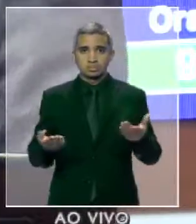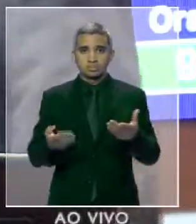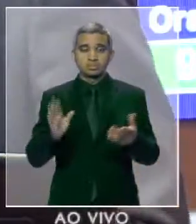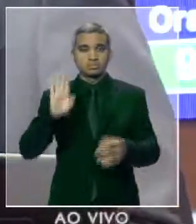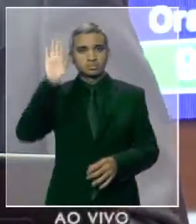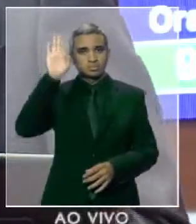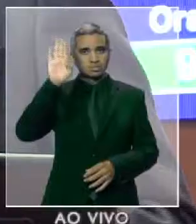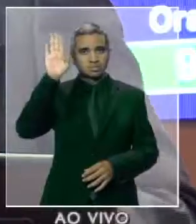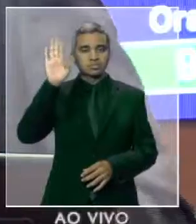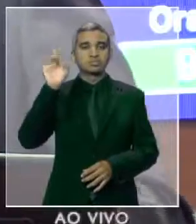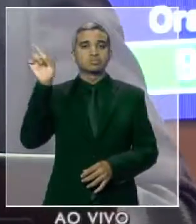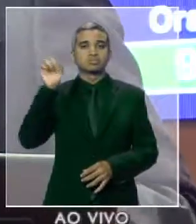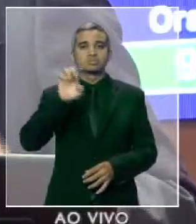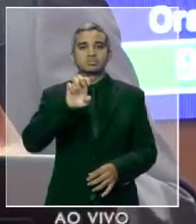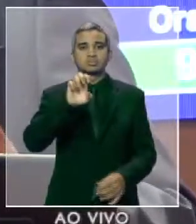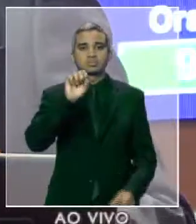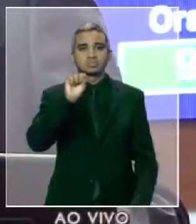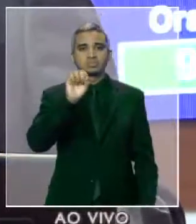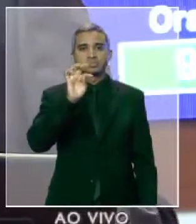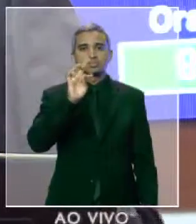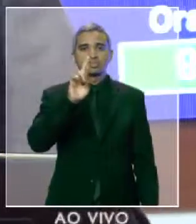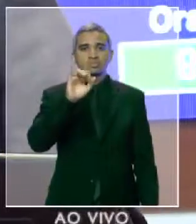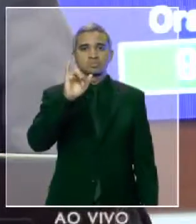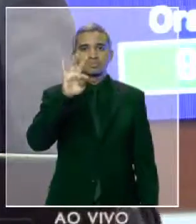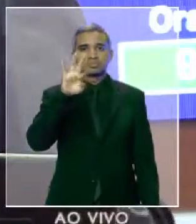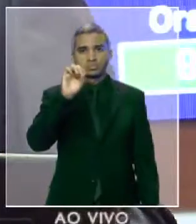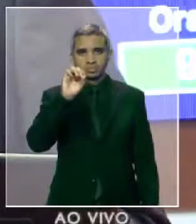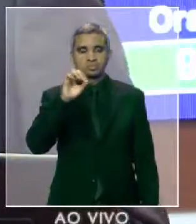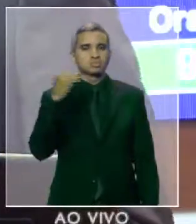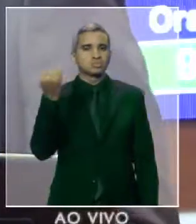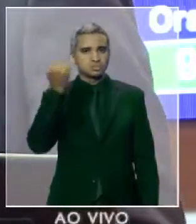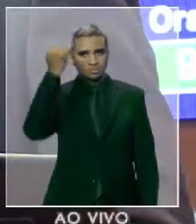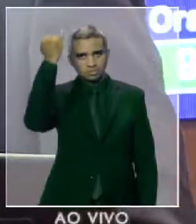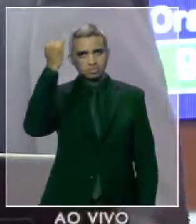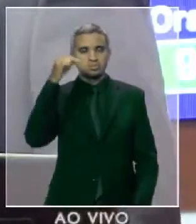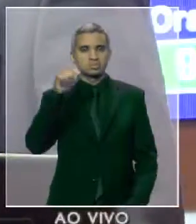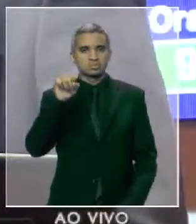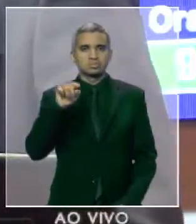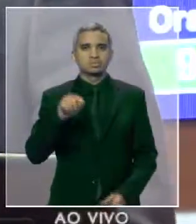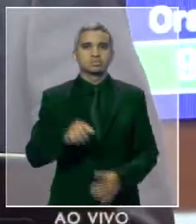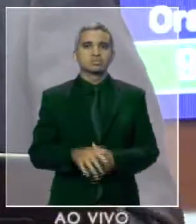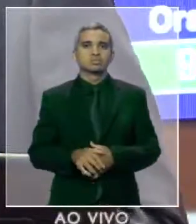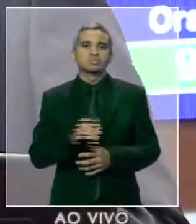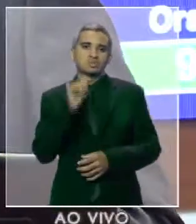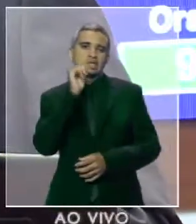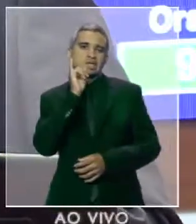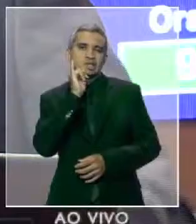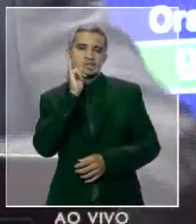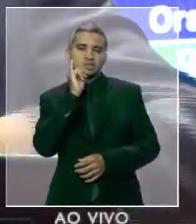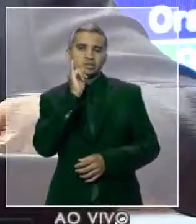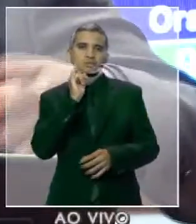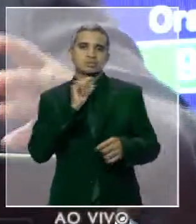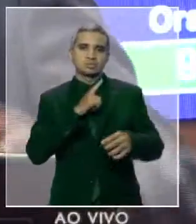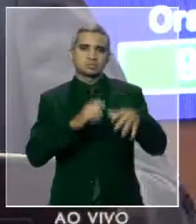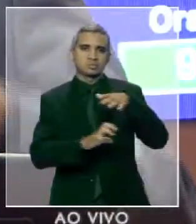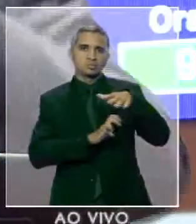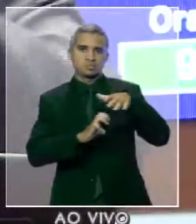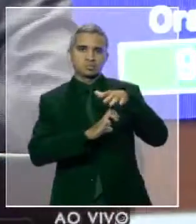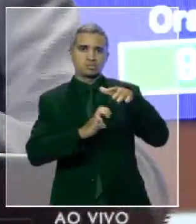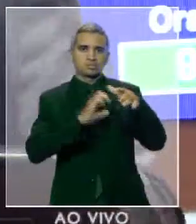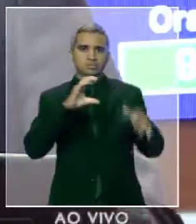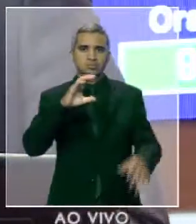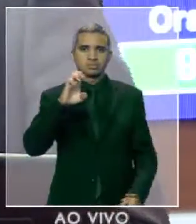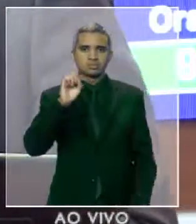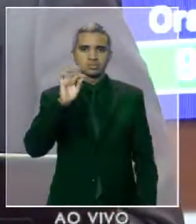município de Estreito é um município importante para o Estado. Hoje tem grandes empreendimentos. Tem, por exemplo, o empreendimento da Serte, que ali tem um grande lago,